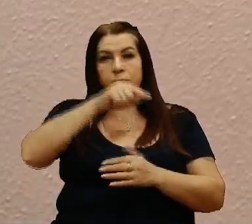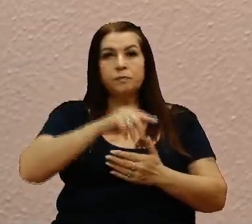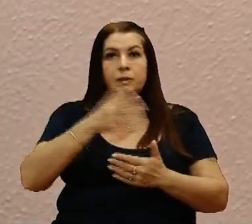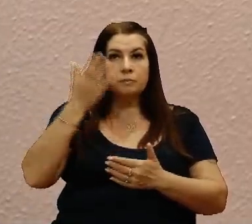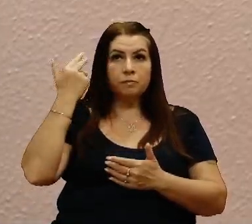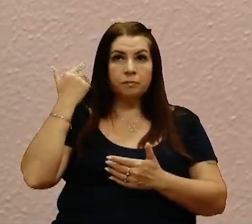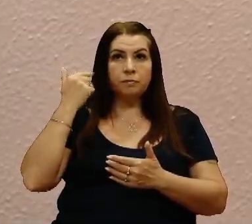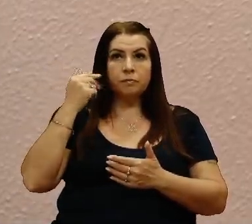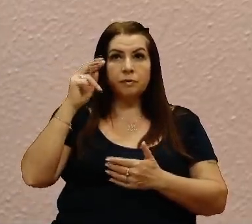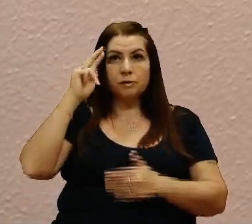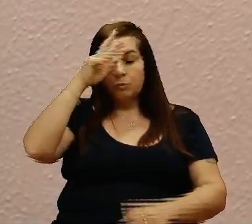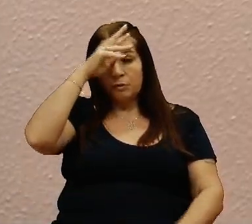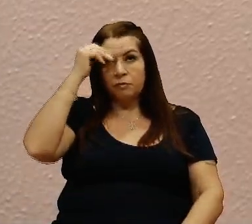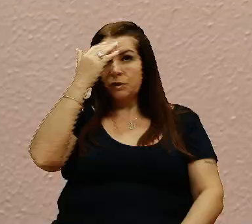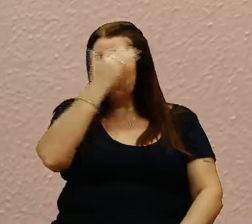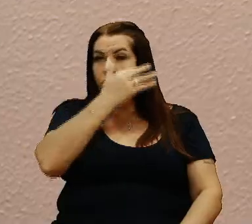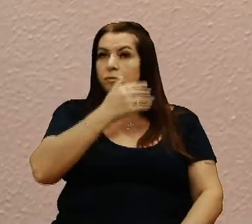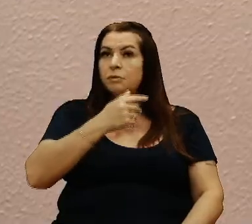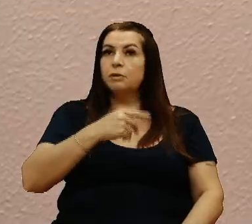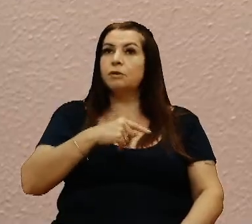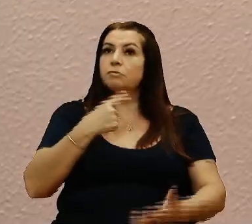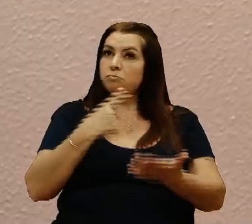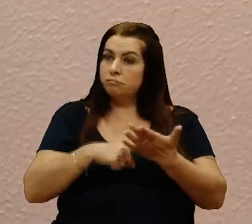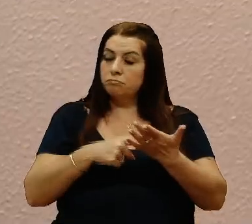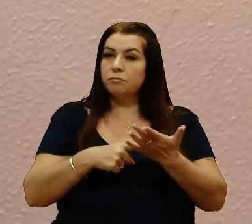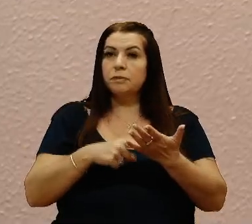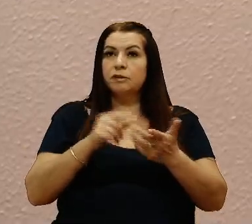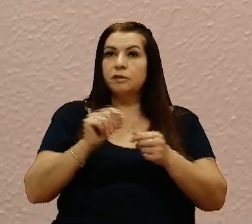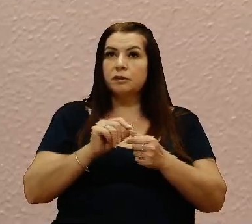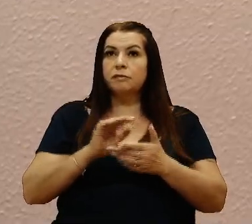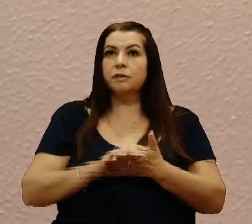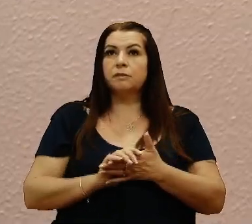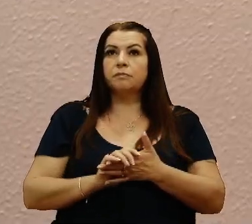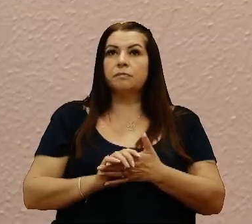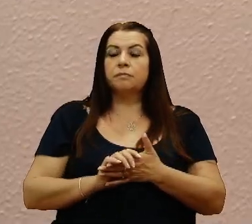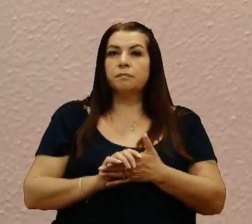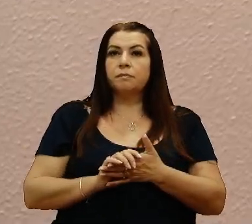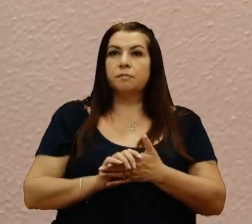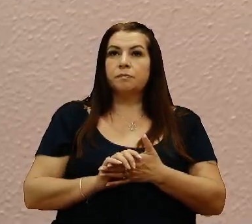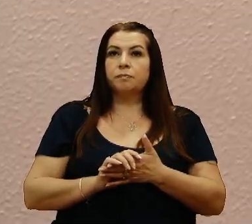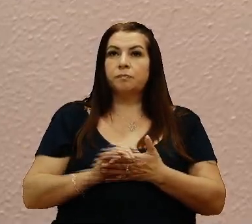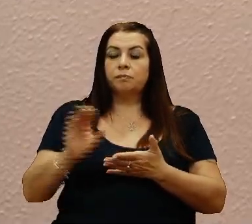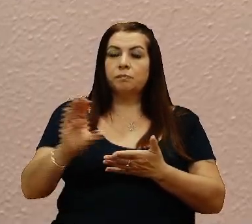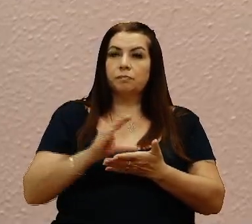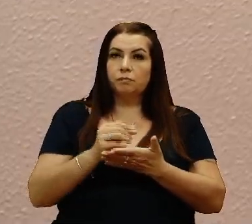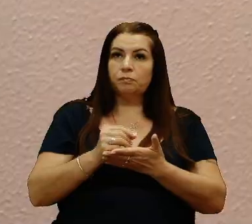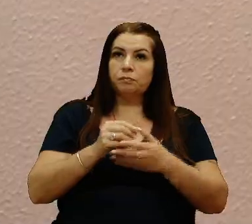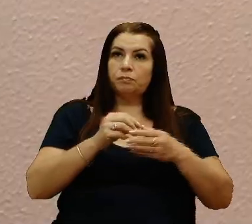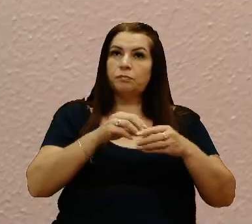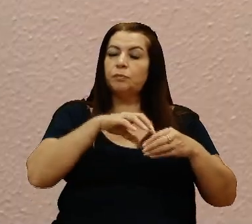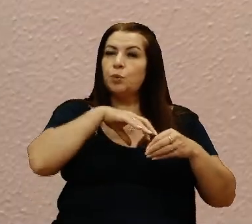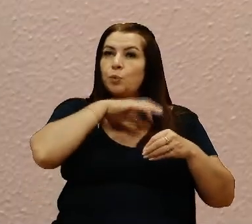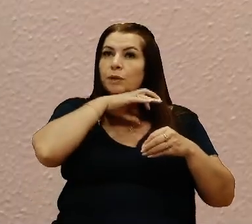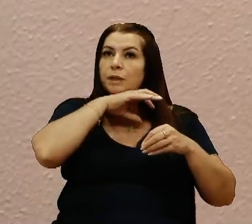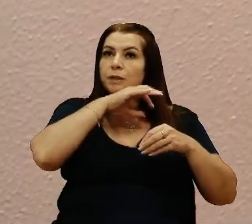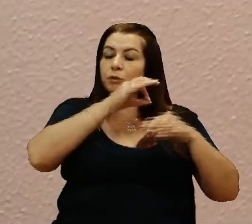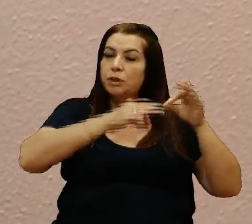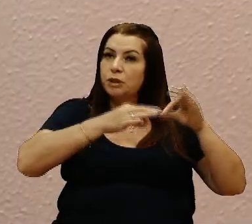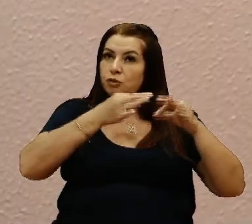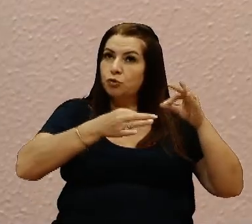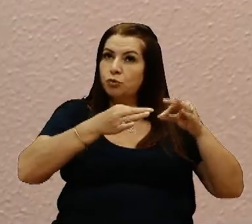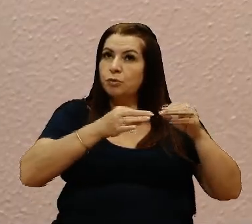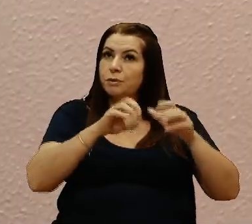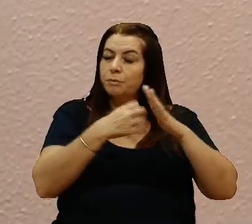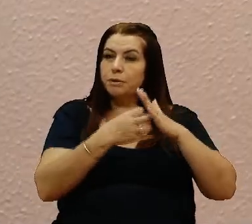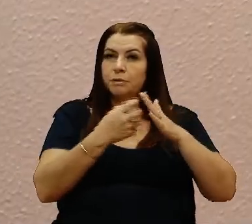Adiló se comprometeu e agora está fazendo, então, o repasse, né, desse terreno, que é justo, porque, de fato, a empresa precisa ter patrimônio,